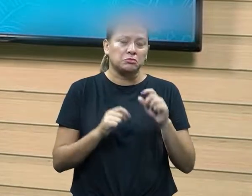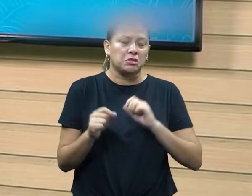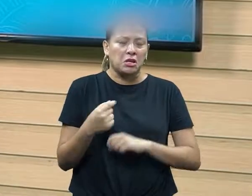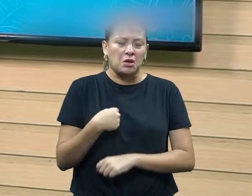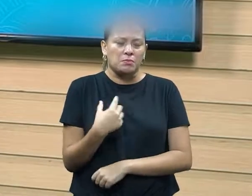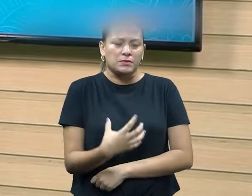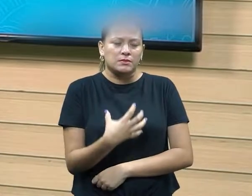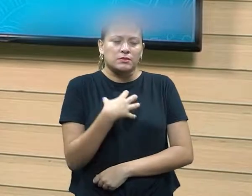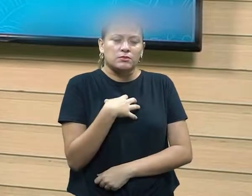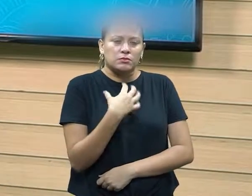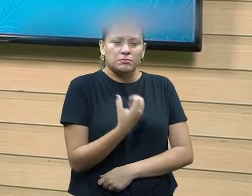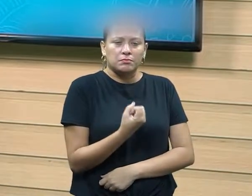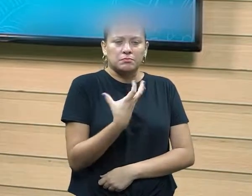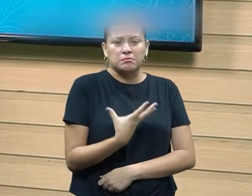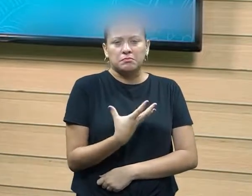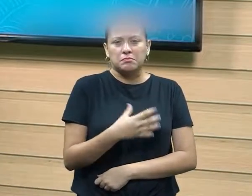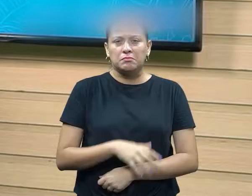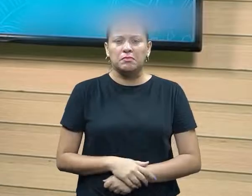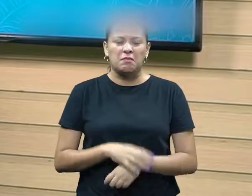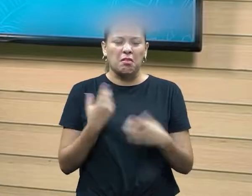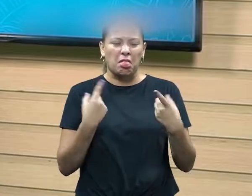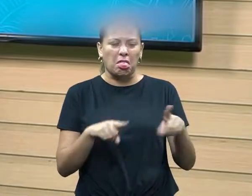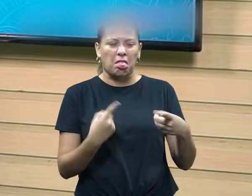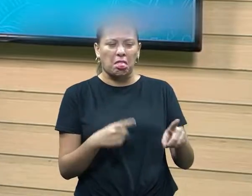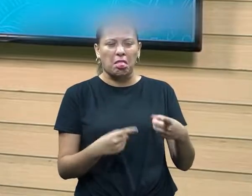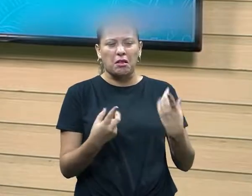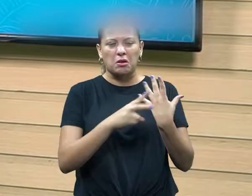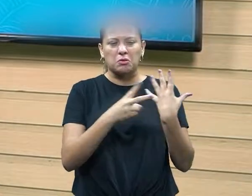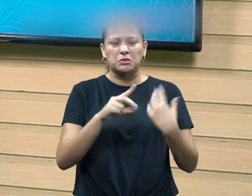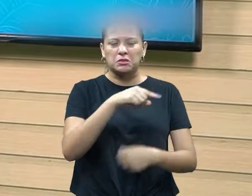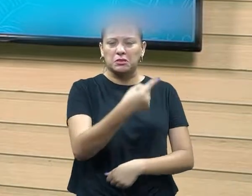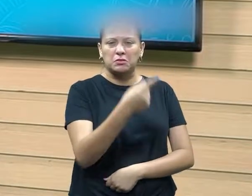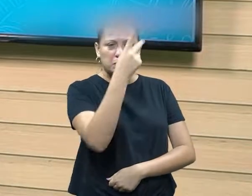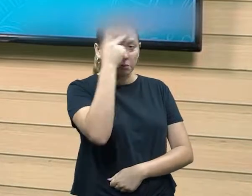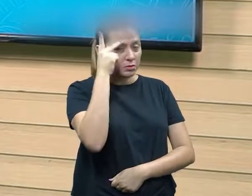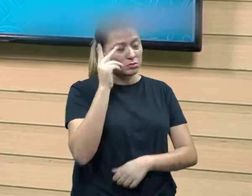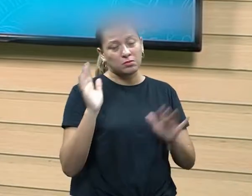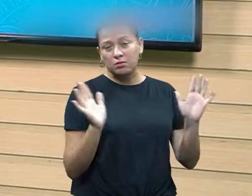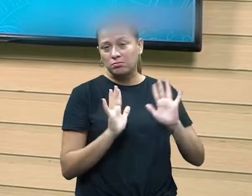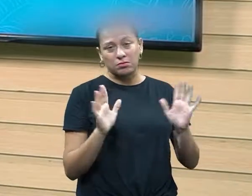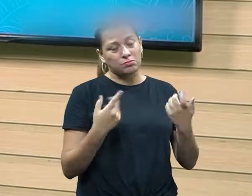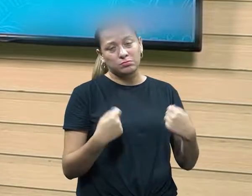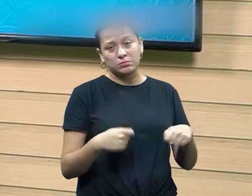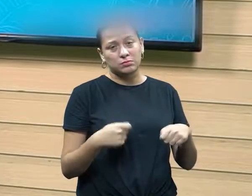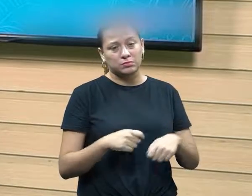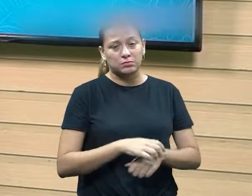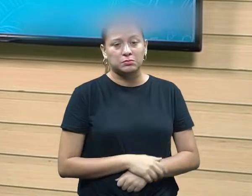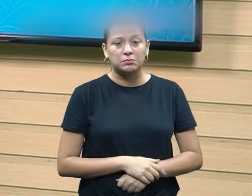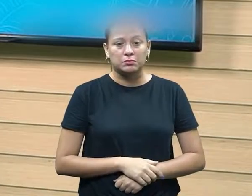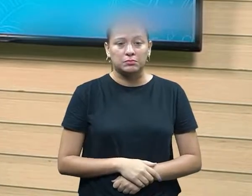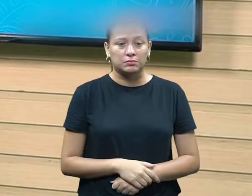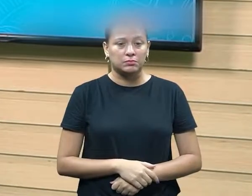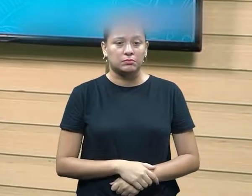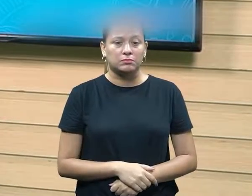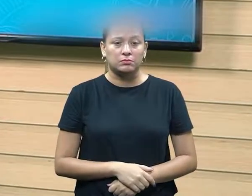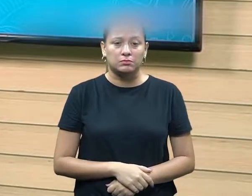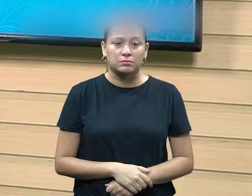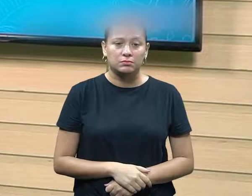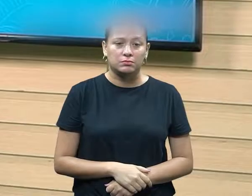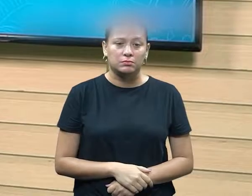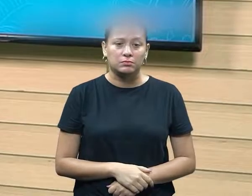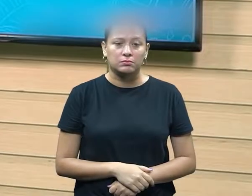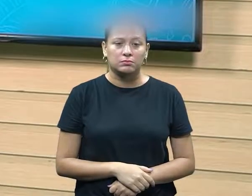eu também, eu sair prejudicando o outro, né? Porque o outro acaba sendo eu para com o